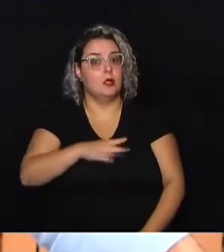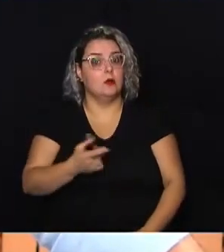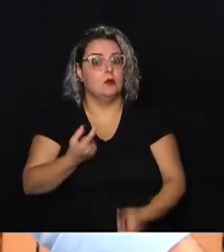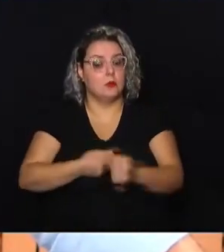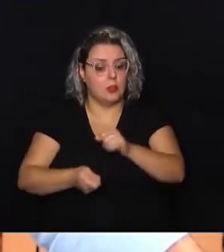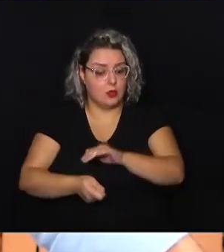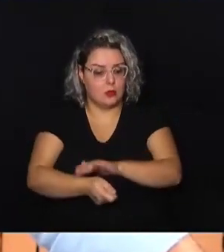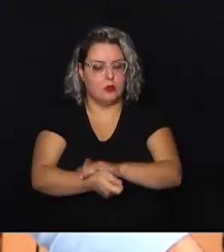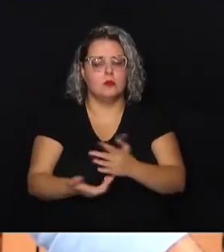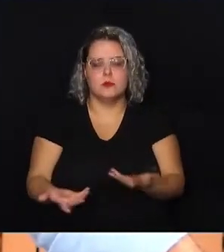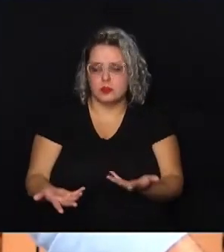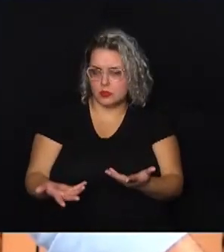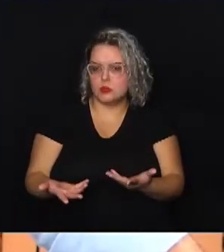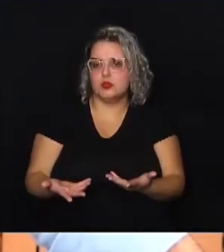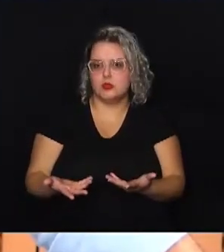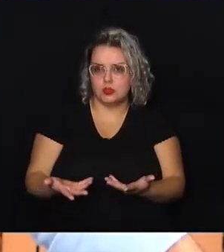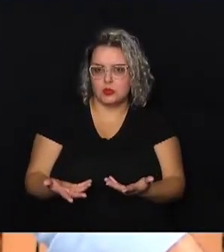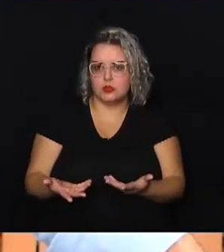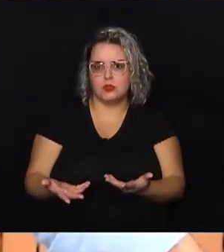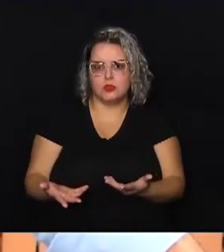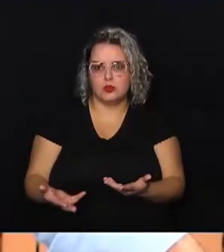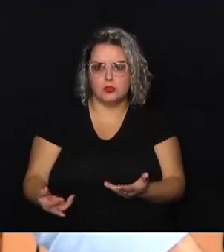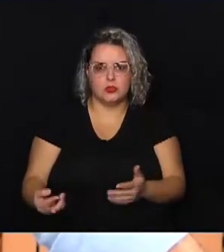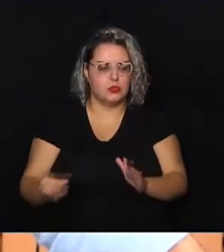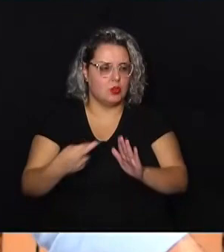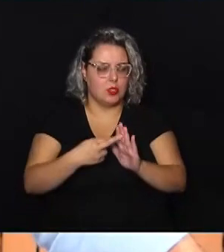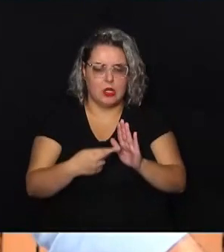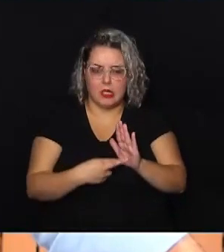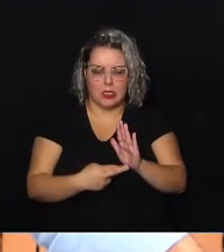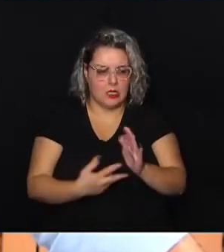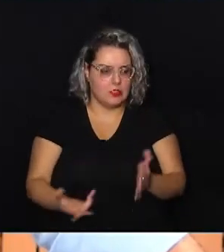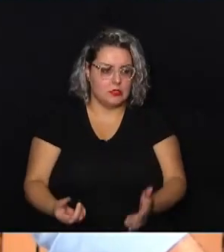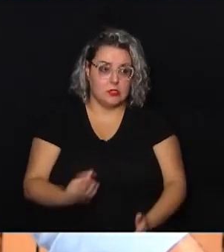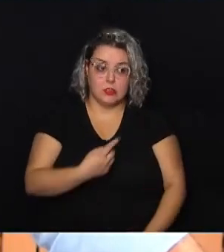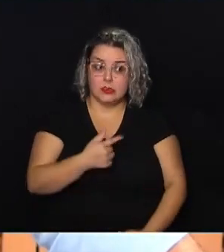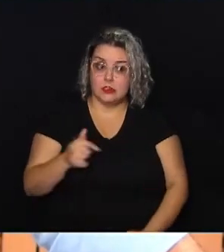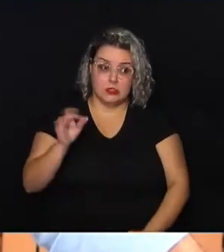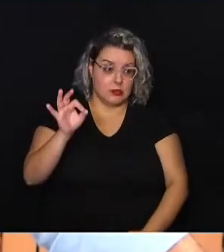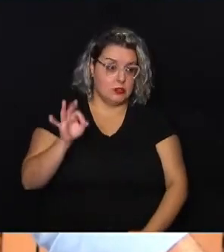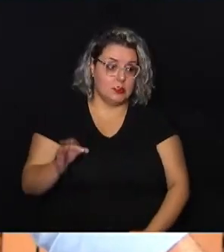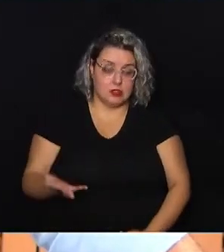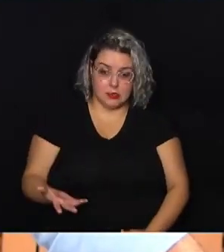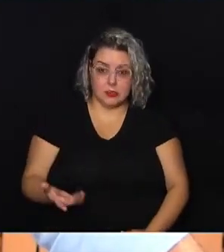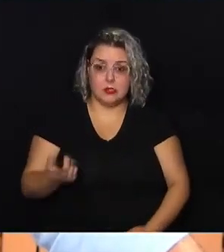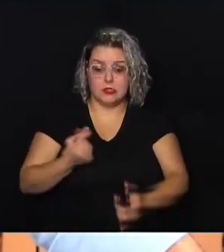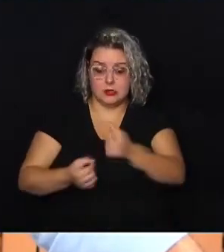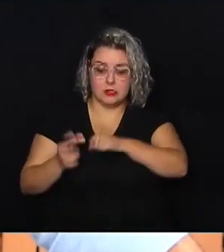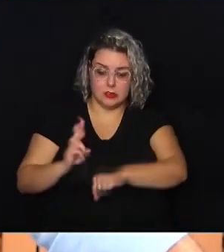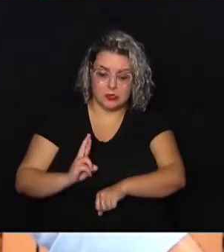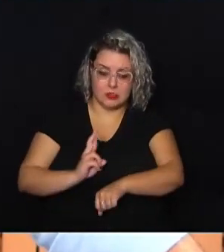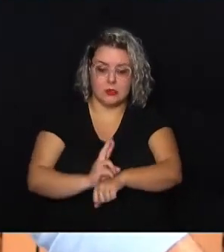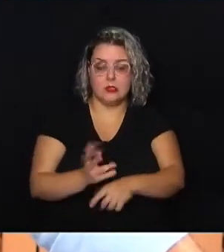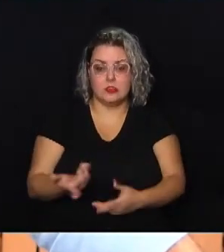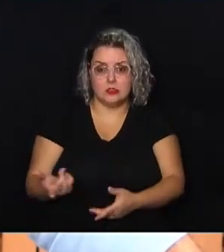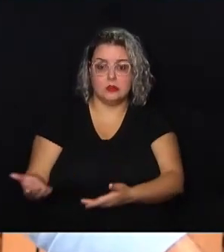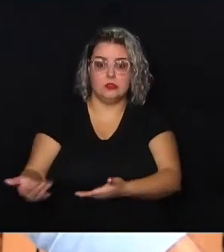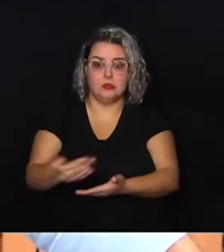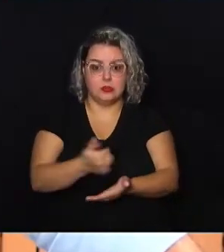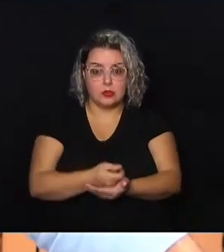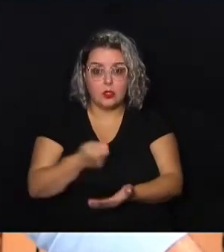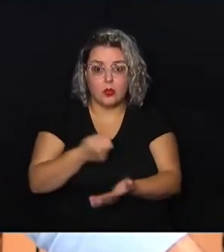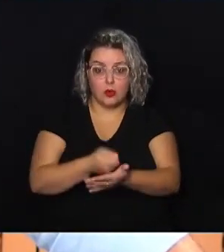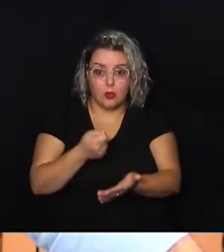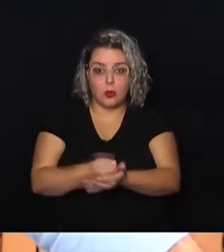investimento em termos de receita são 17%. O Estado ele faculta isso, ele obriga o